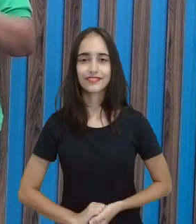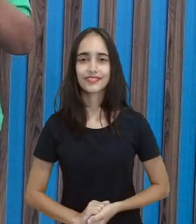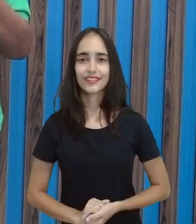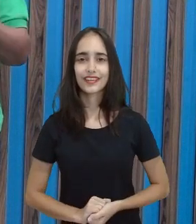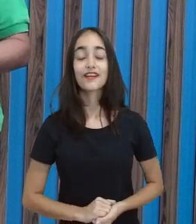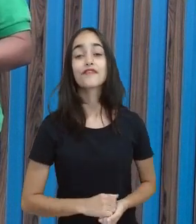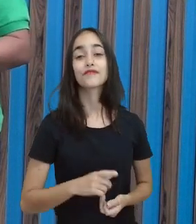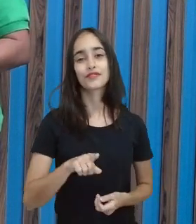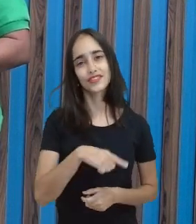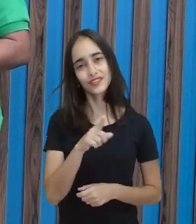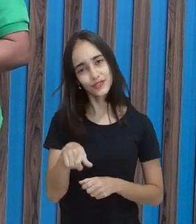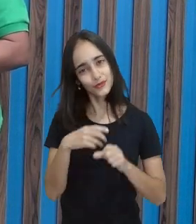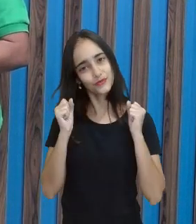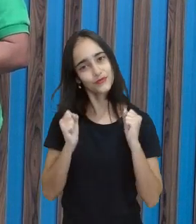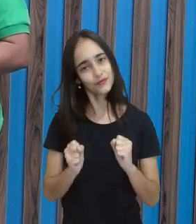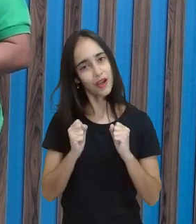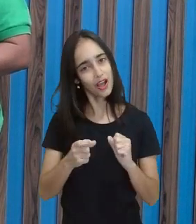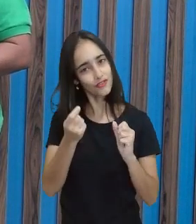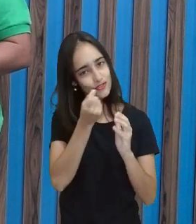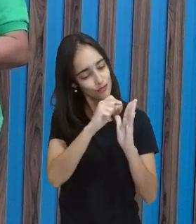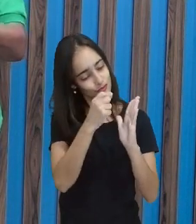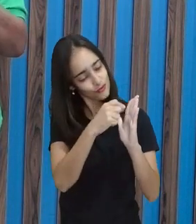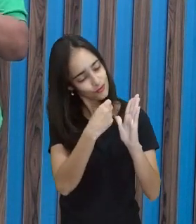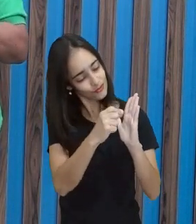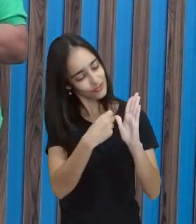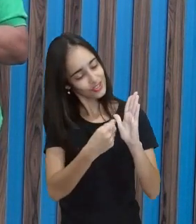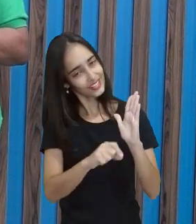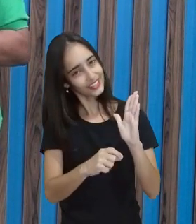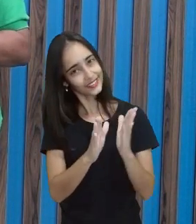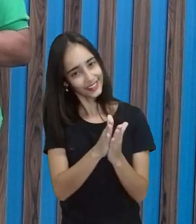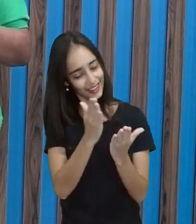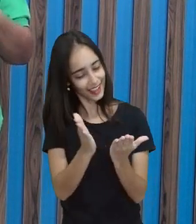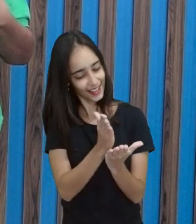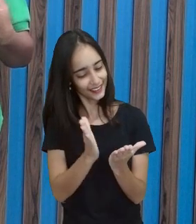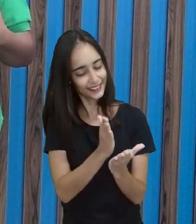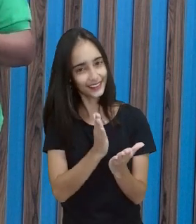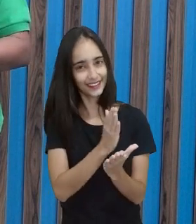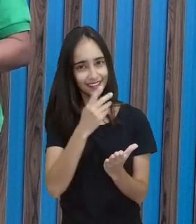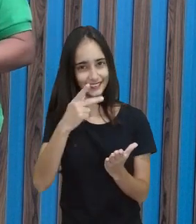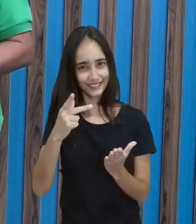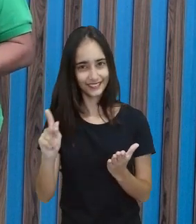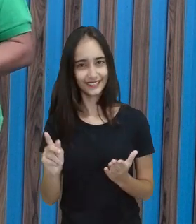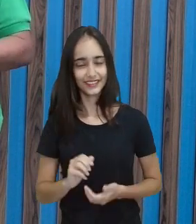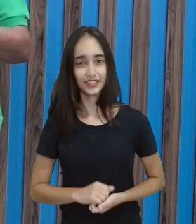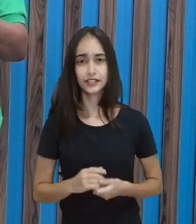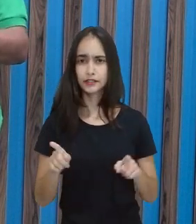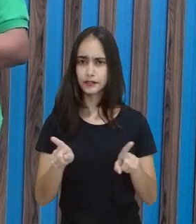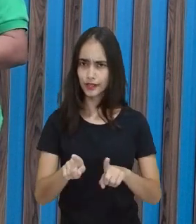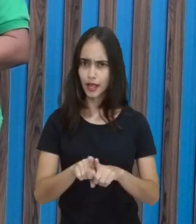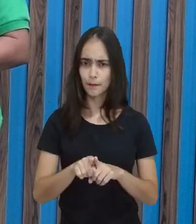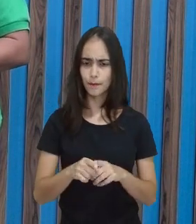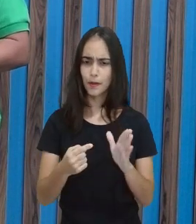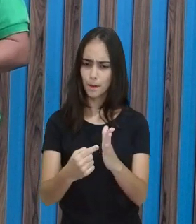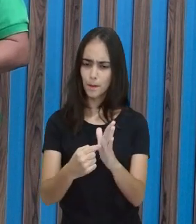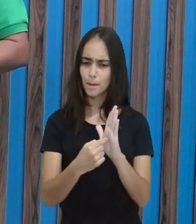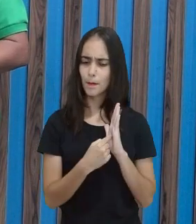Vocês escrevem essa lista aí no caderno de vocês. E, para a gente, vocês podem colocar também aí